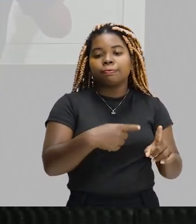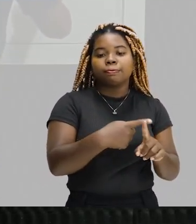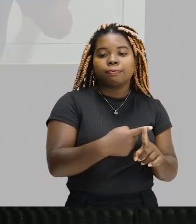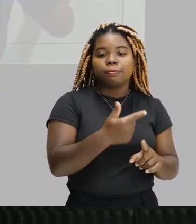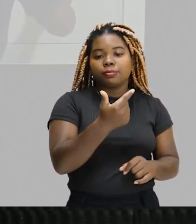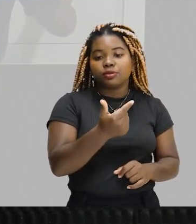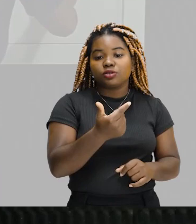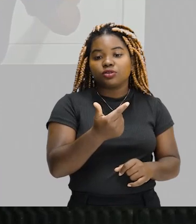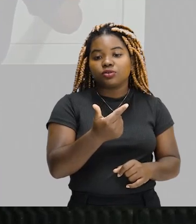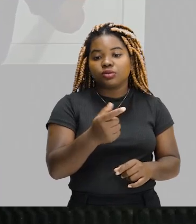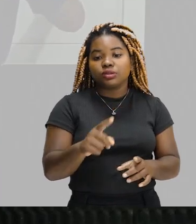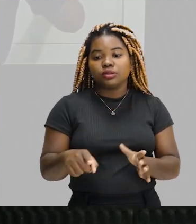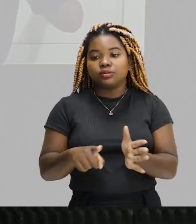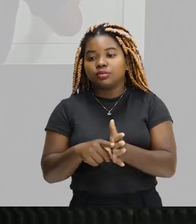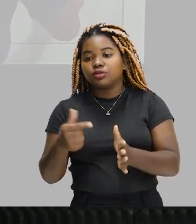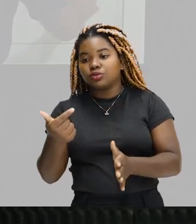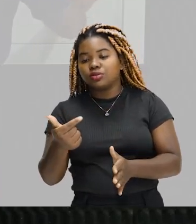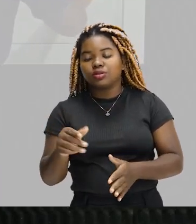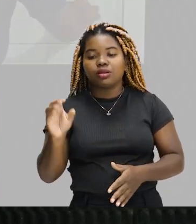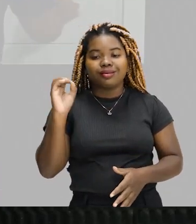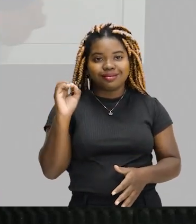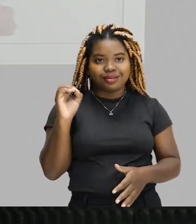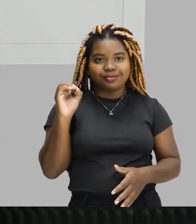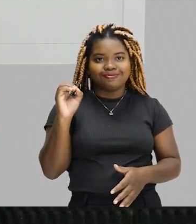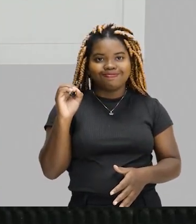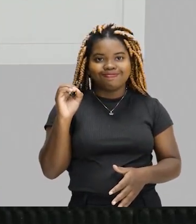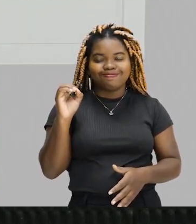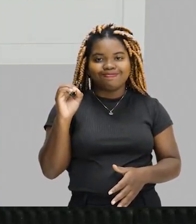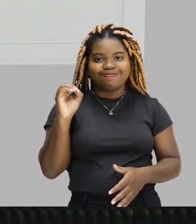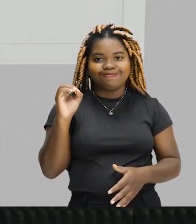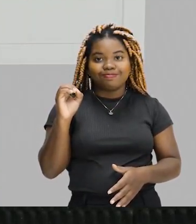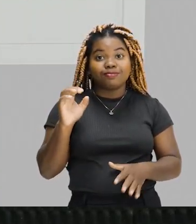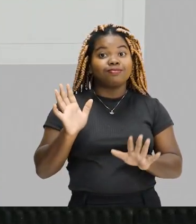Então, 0 sobre 3 é 0. Opa!